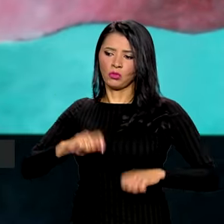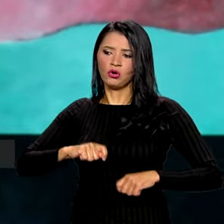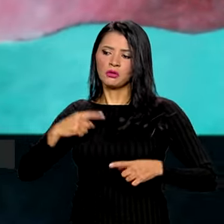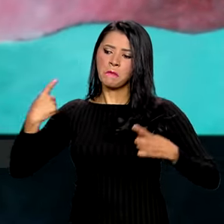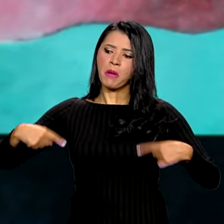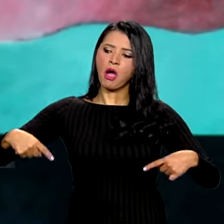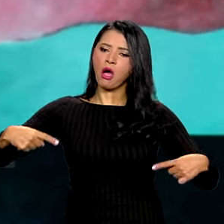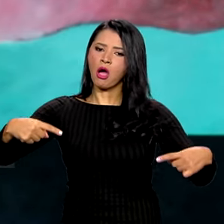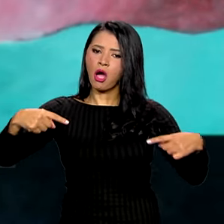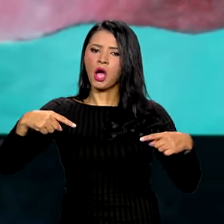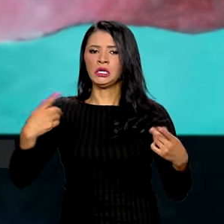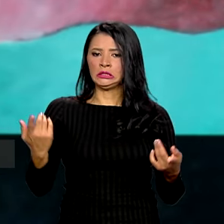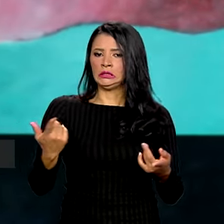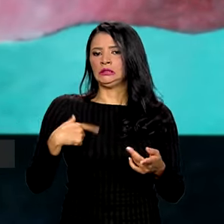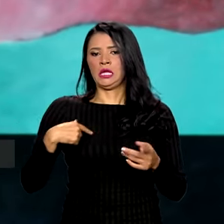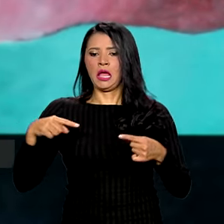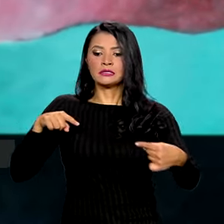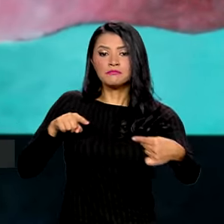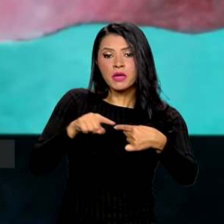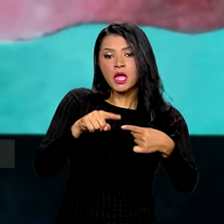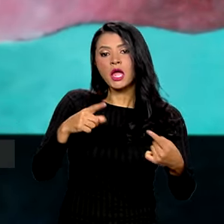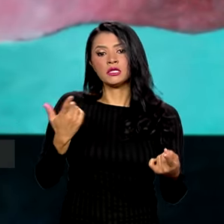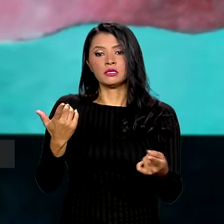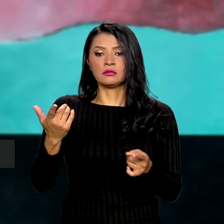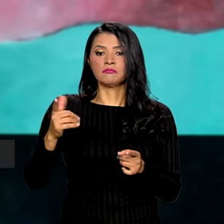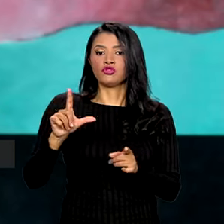de descarbonização, não é,